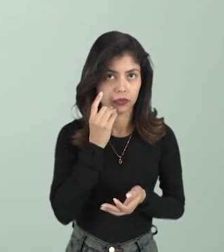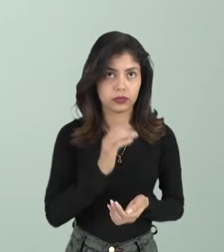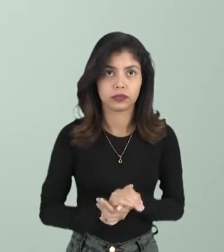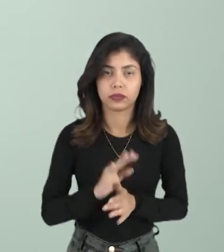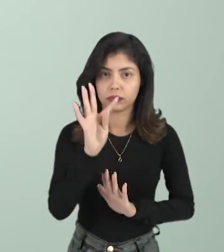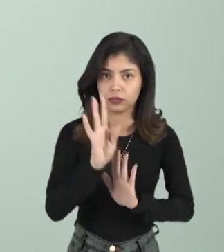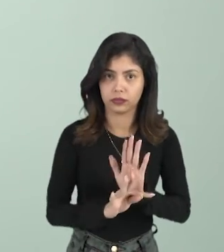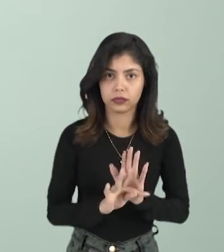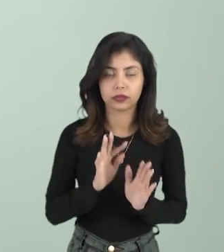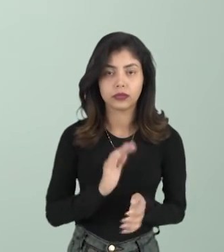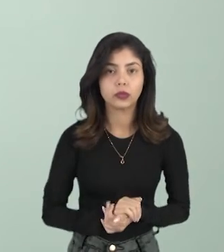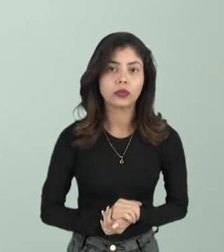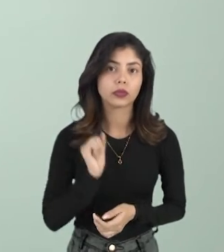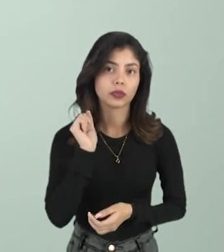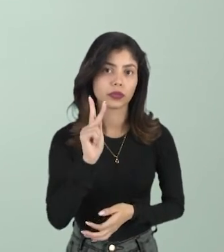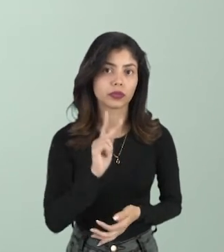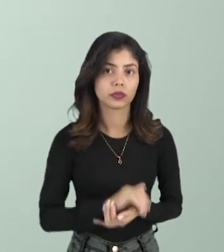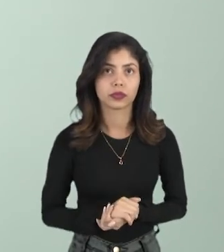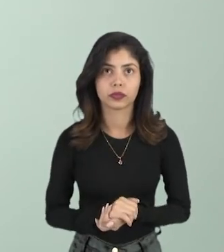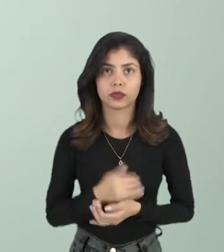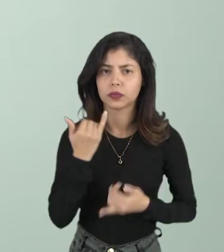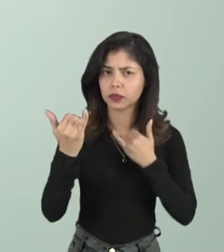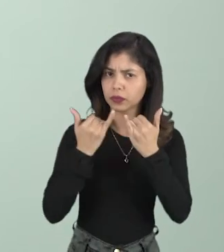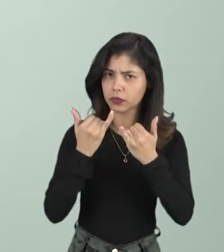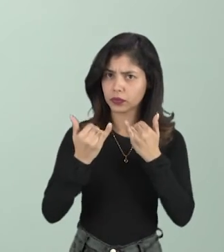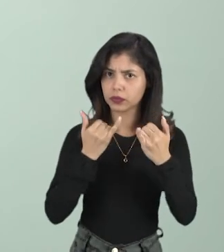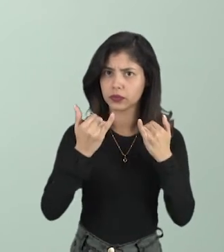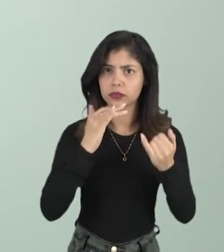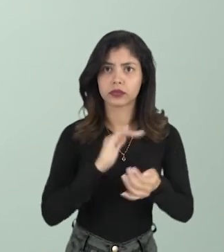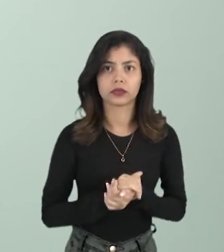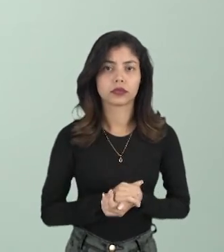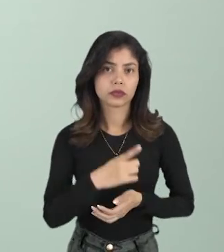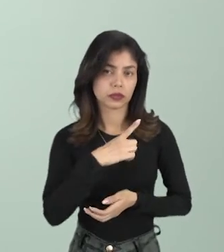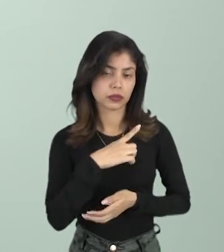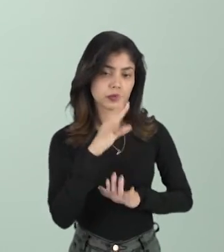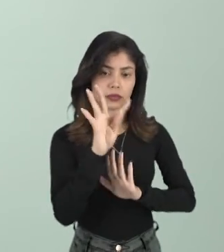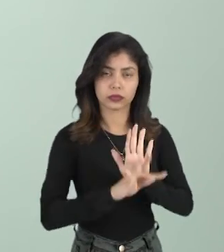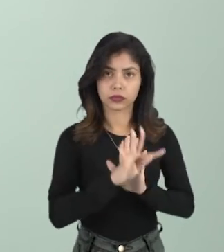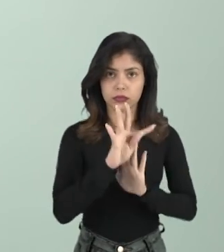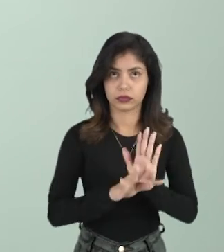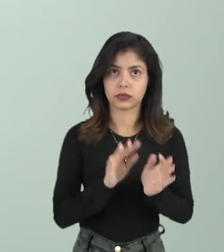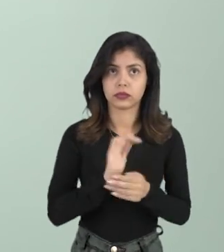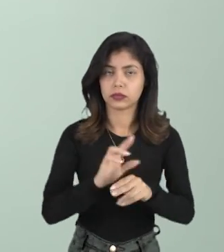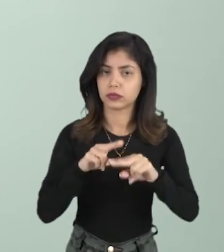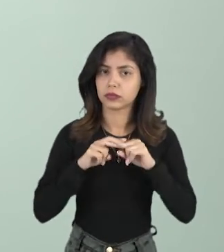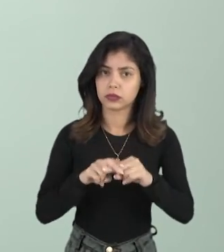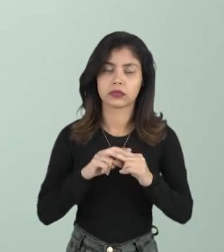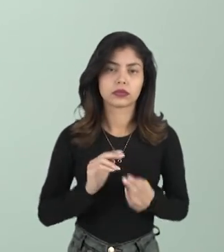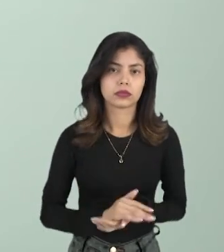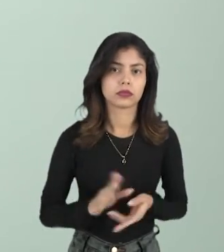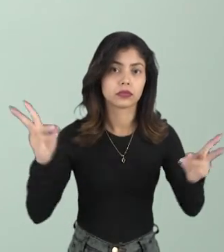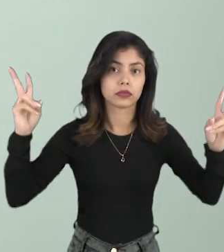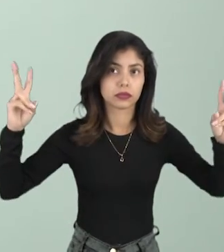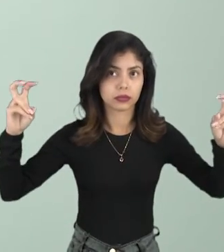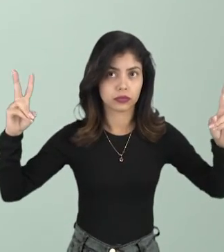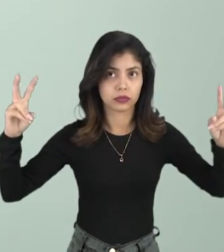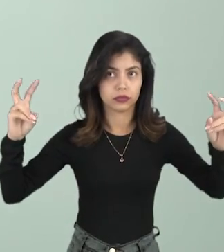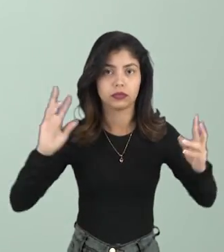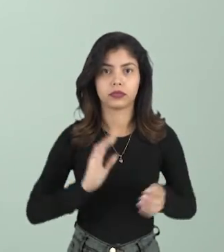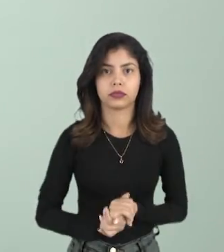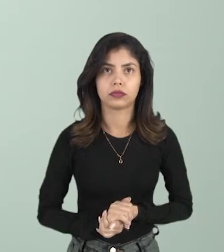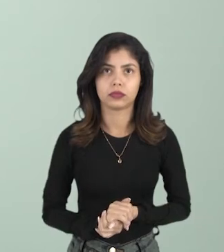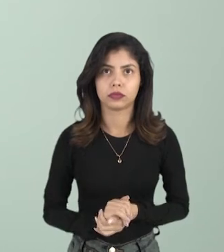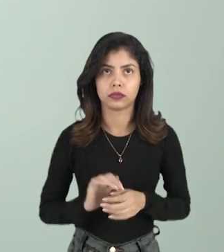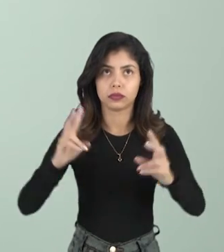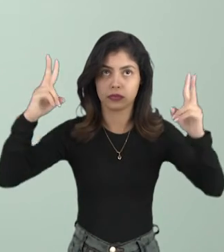no texto, ok? São informações que estão no texto. Por isso que eu trouxe os parênteses. Os